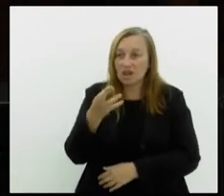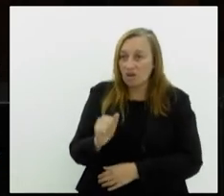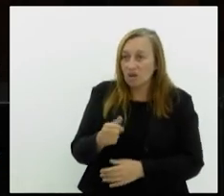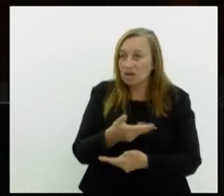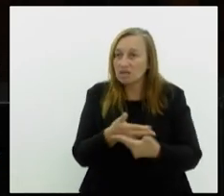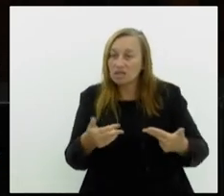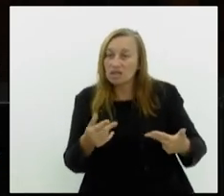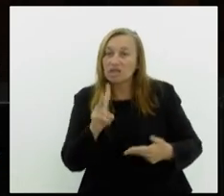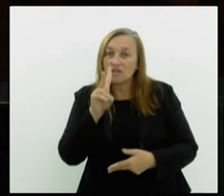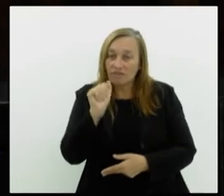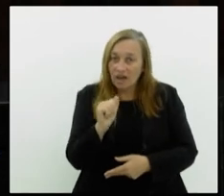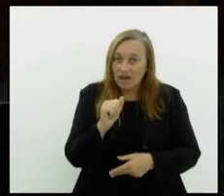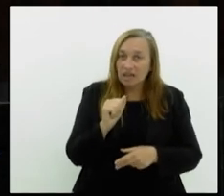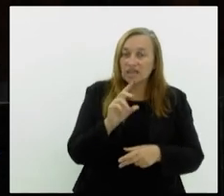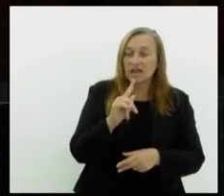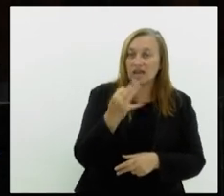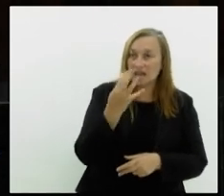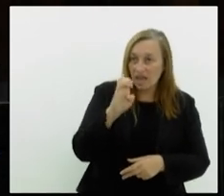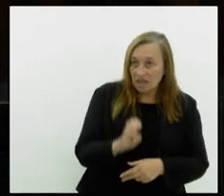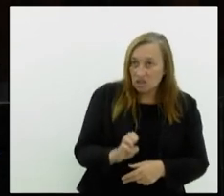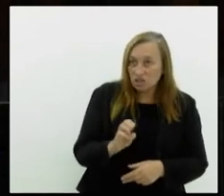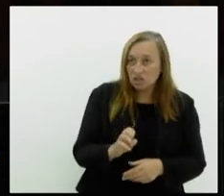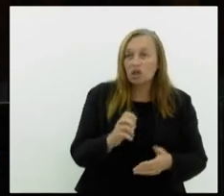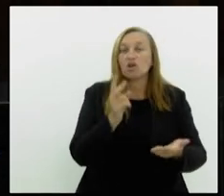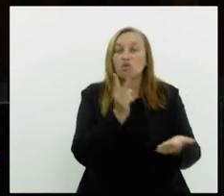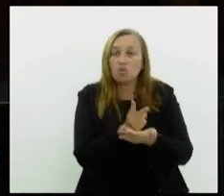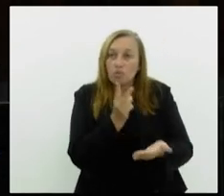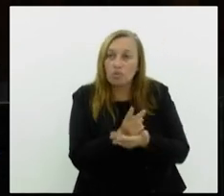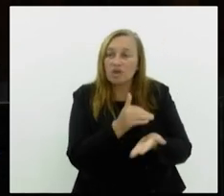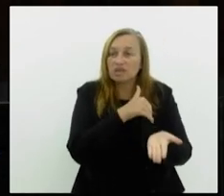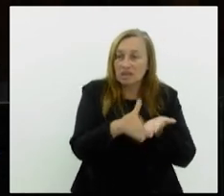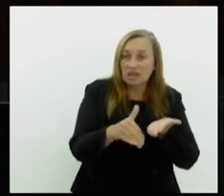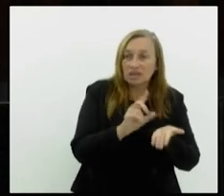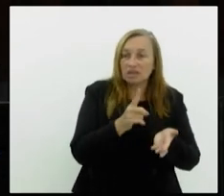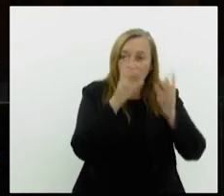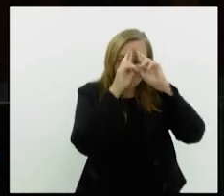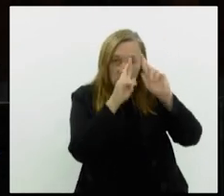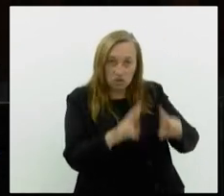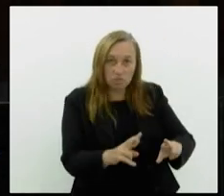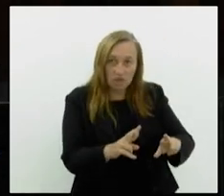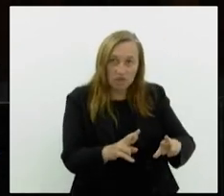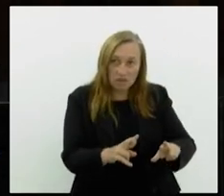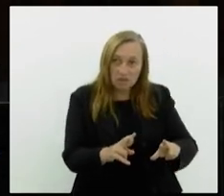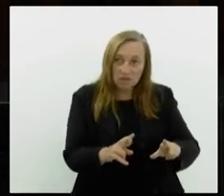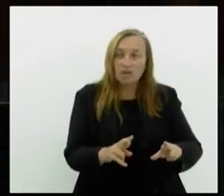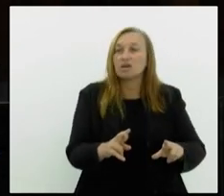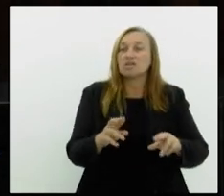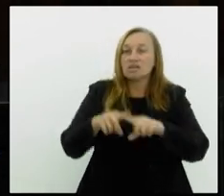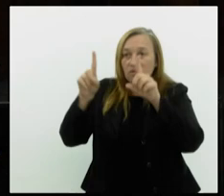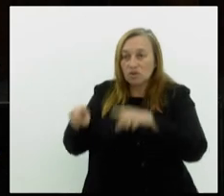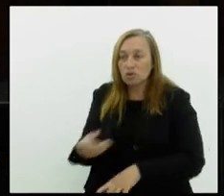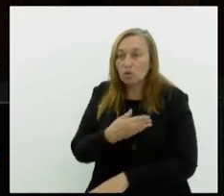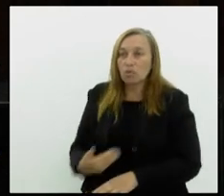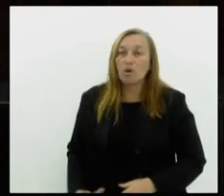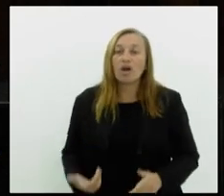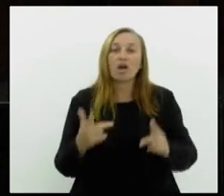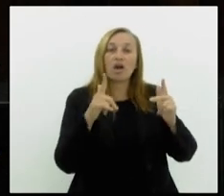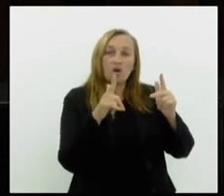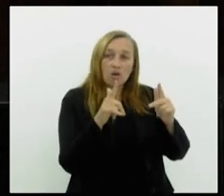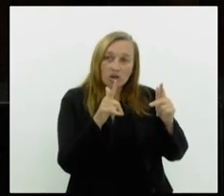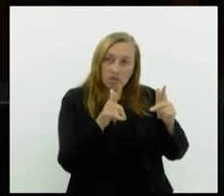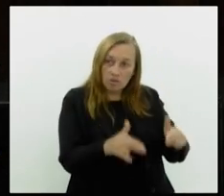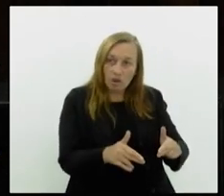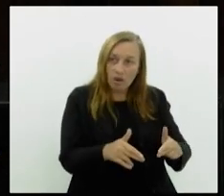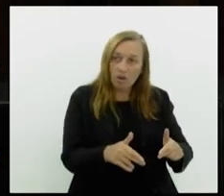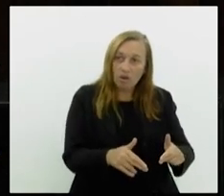nas creches, o mesmo secretário que não respeita o servidor público municipal da educação, é o mesmo secretário, ex-deputado